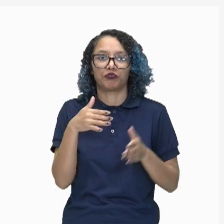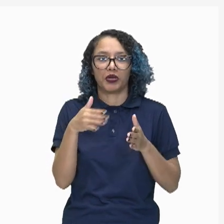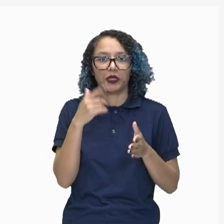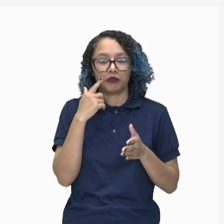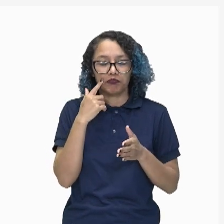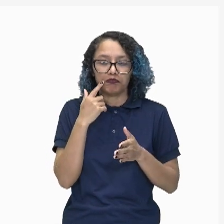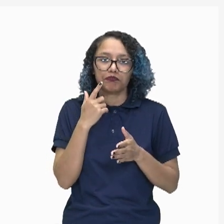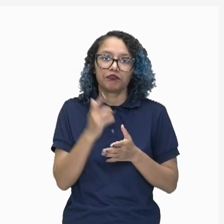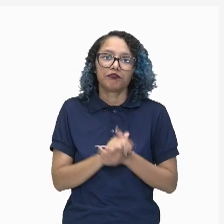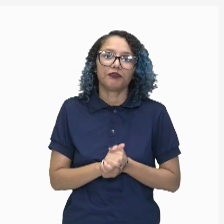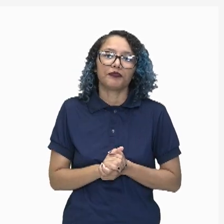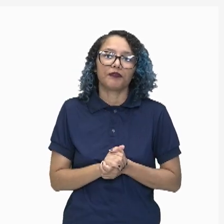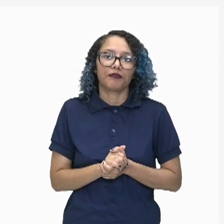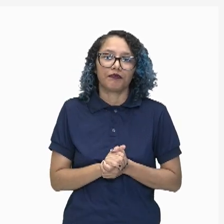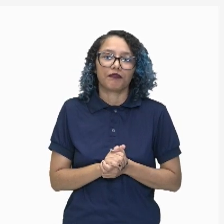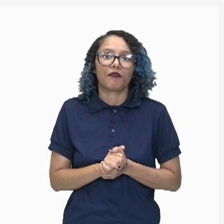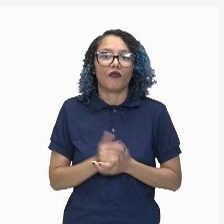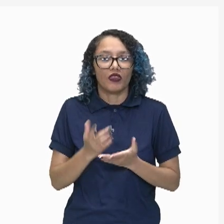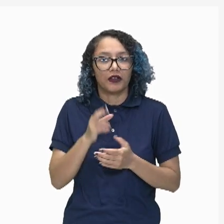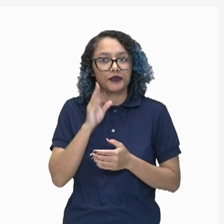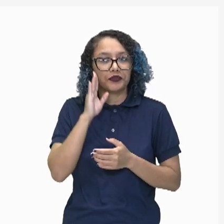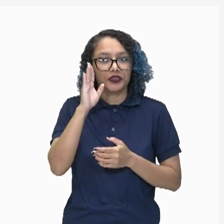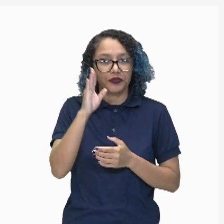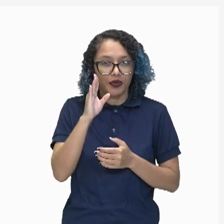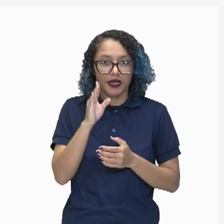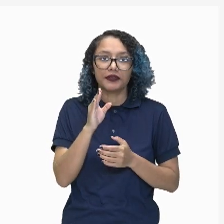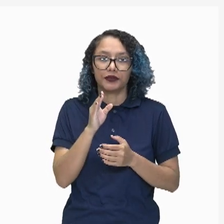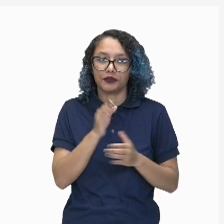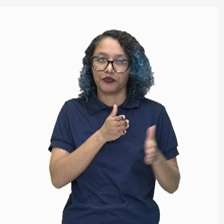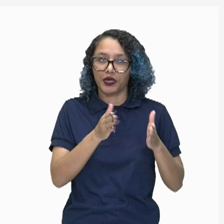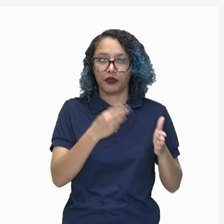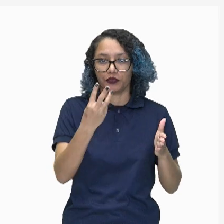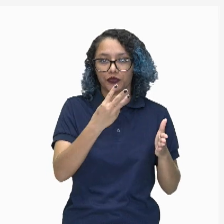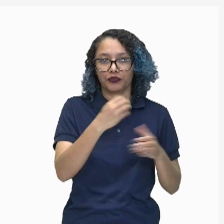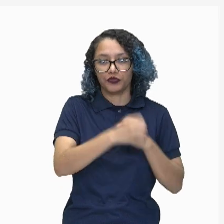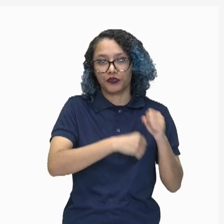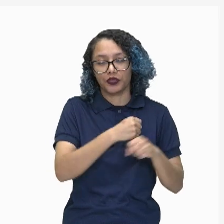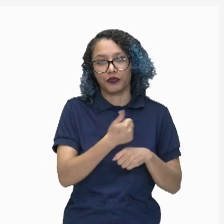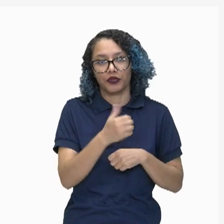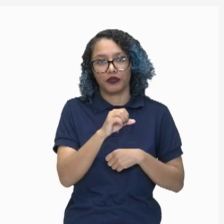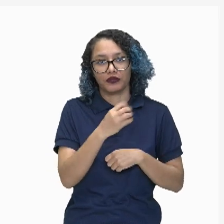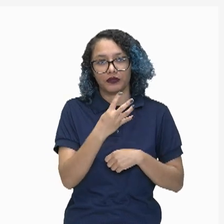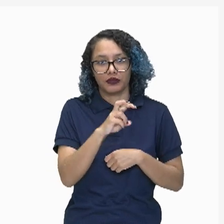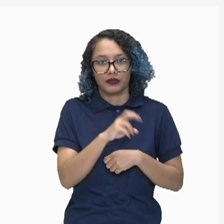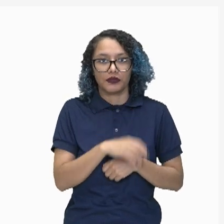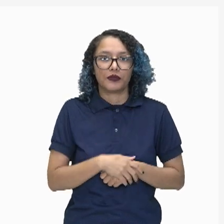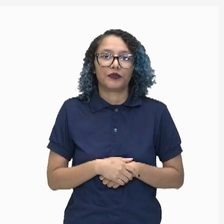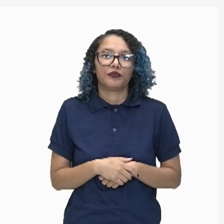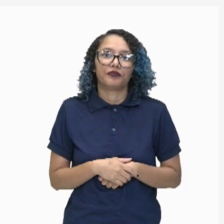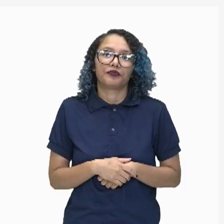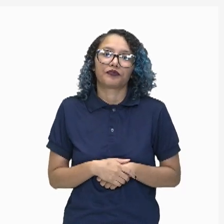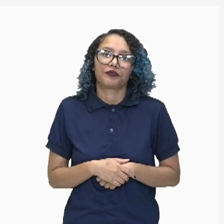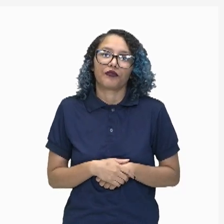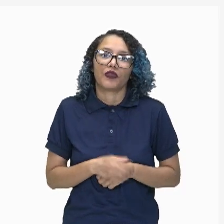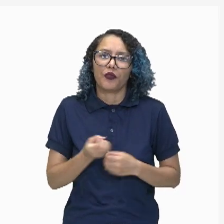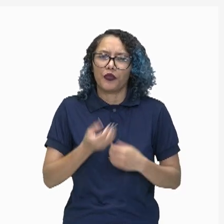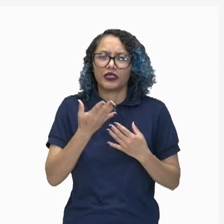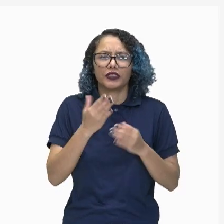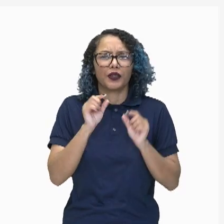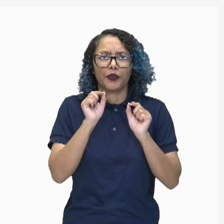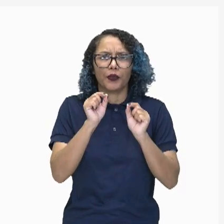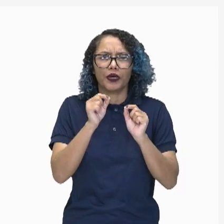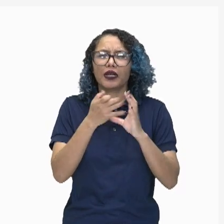João Cabral de Melo Neto é um dos principais nomes da geração de 45. Sua poesia é conhecida por ser